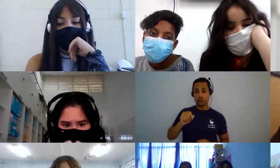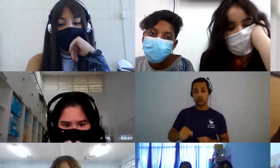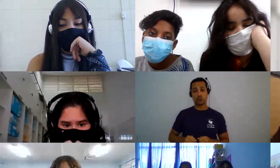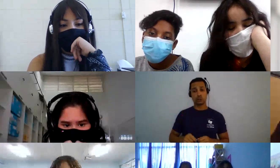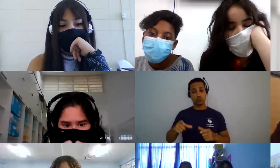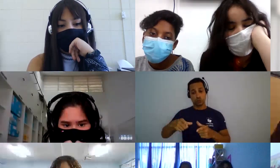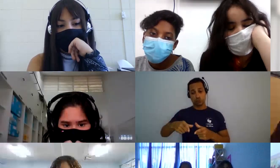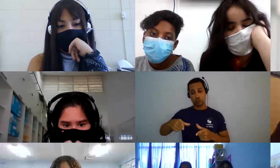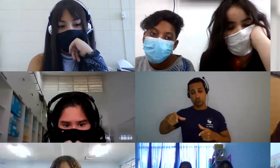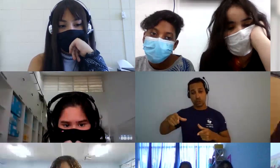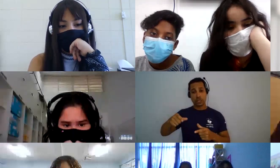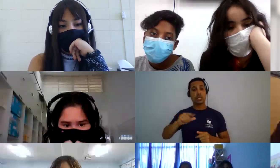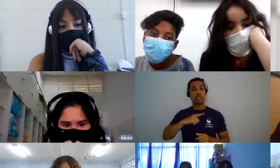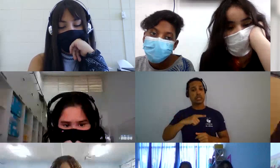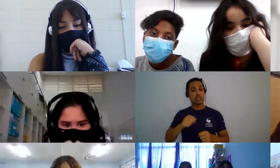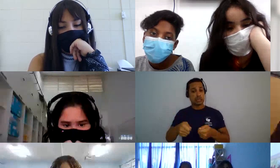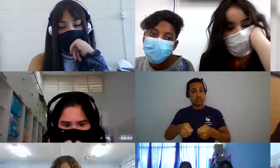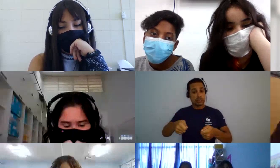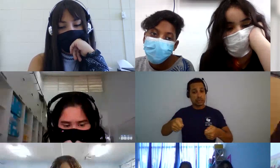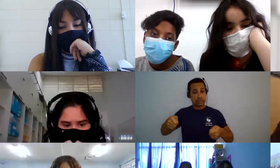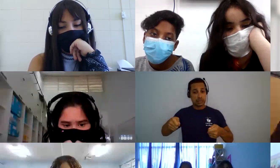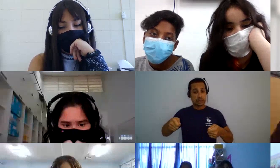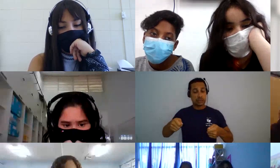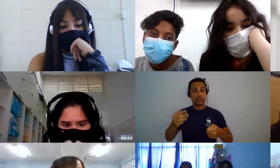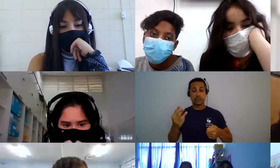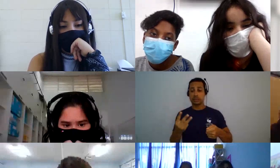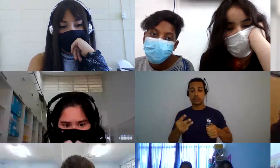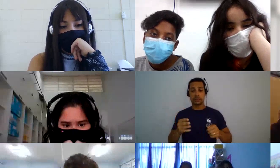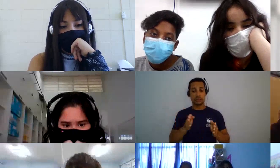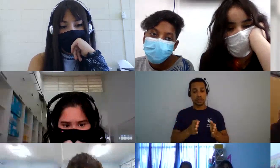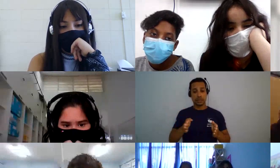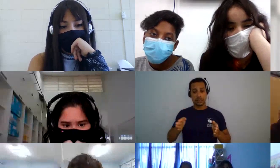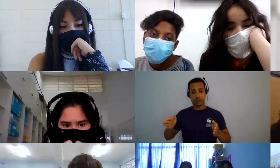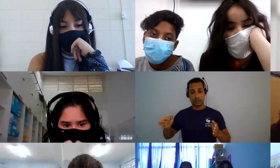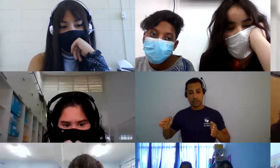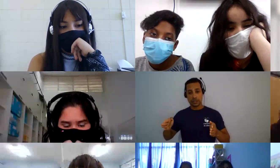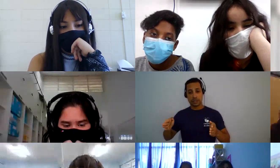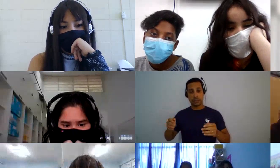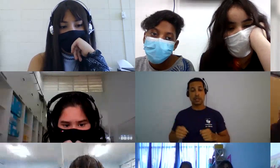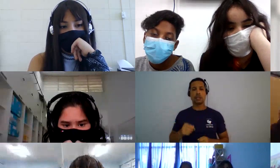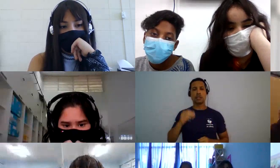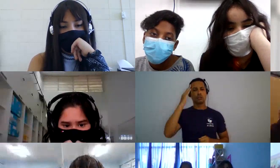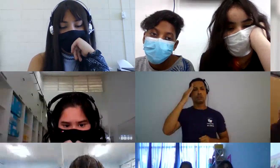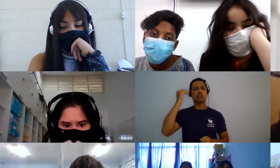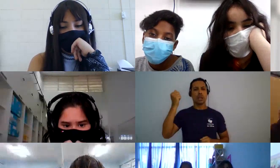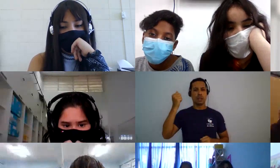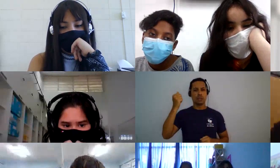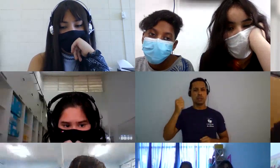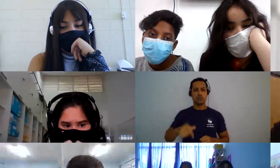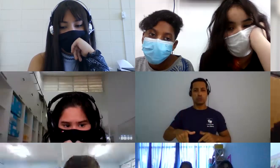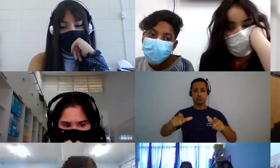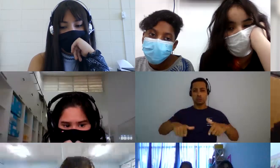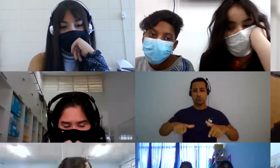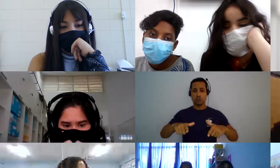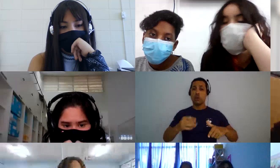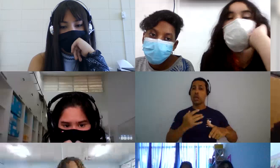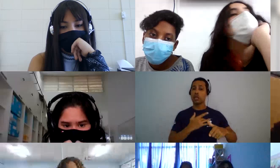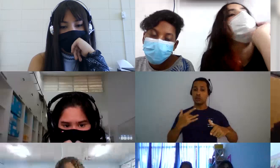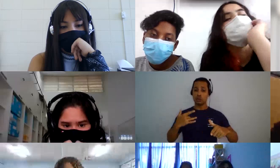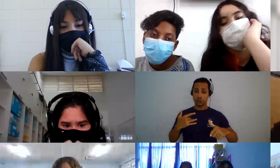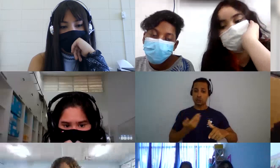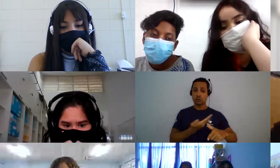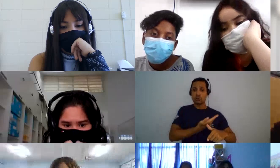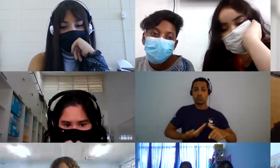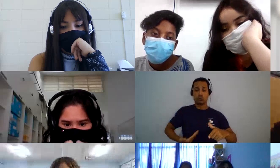da camisinha. Você sabia que tem 3 tamanhos de camisinha por aí? E se você for num posto de saúde, um posto público,